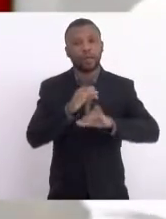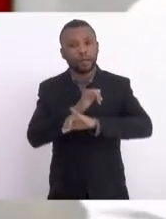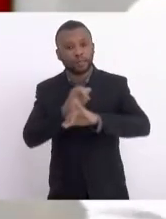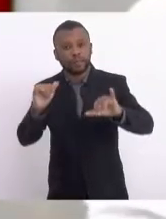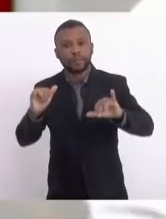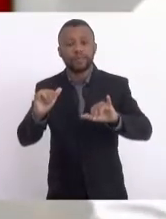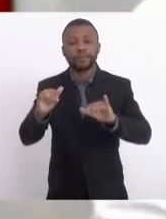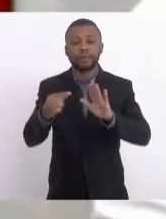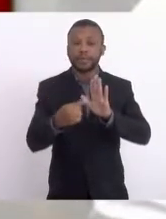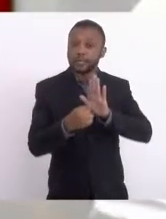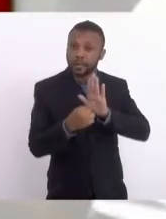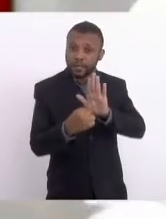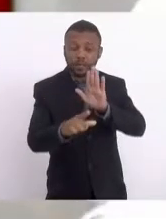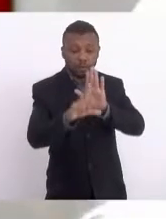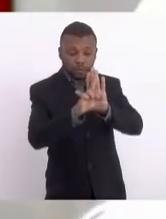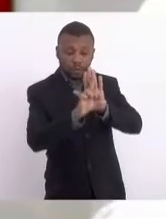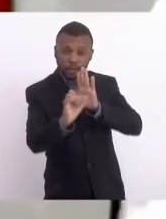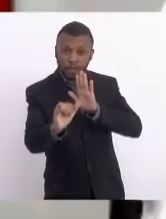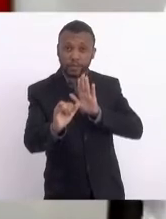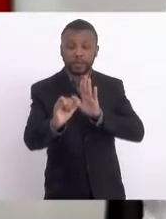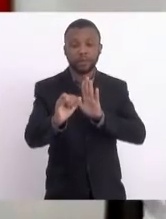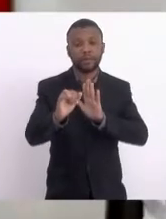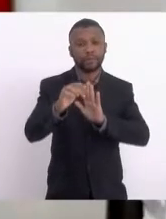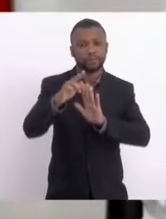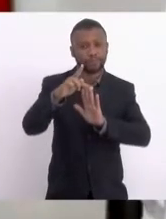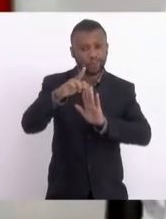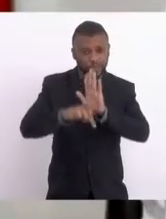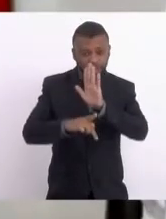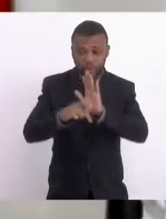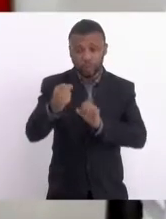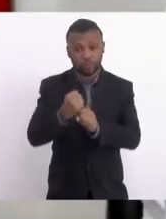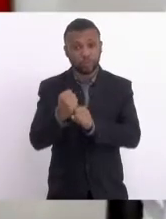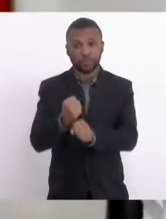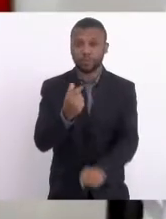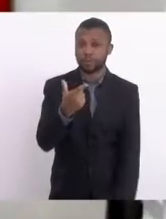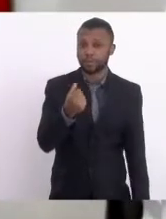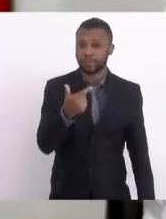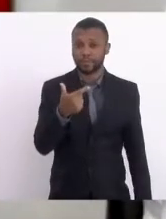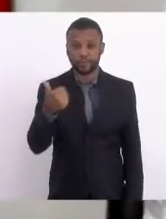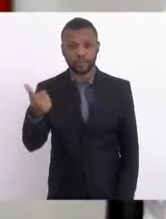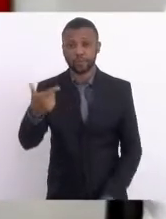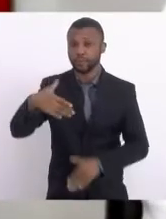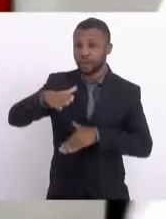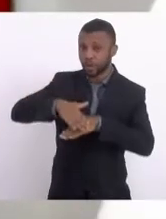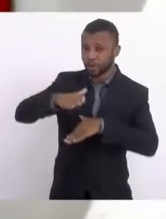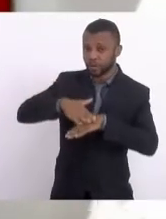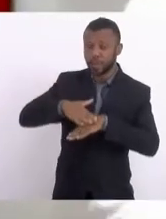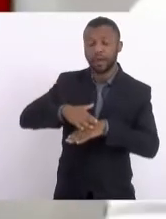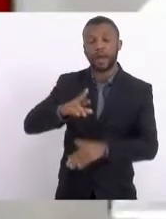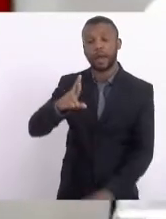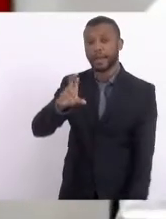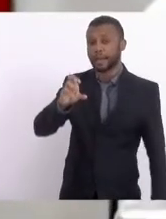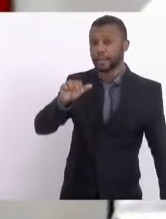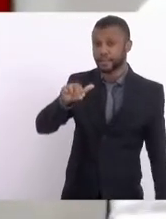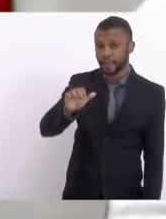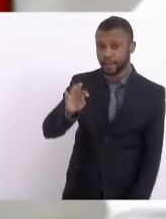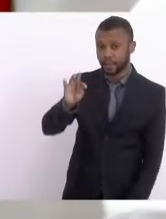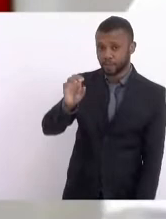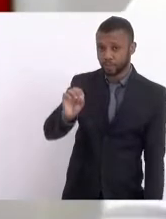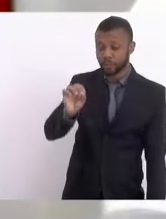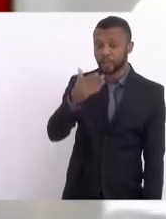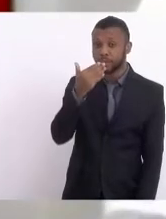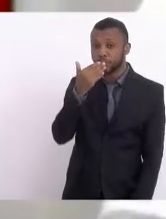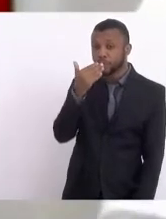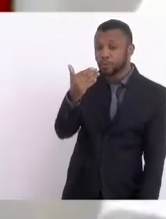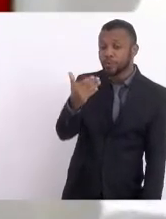número 426, de 2021, de autoria do deputado Renato Zaca, que solicita, excelentíssimo